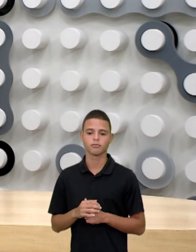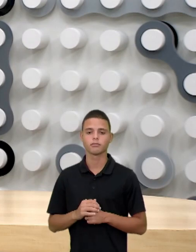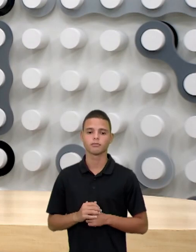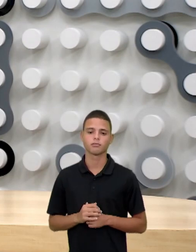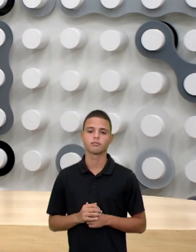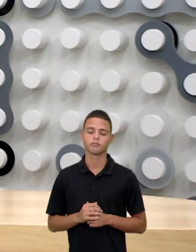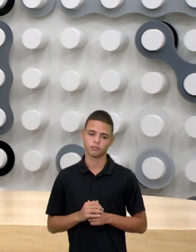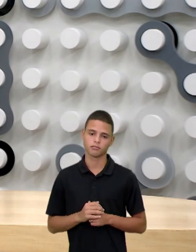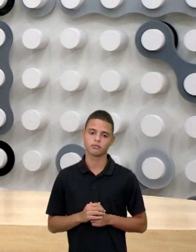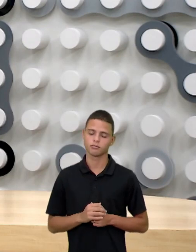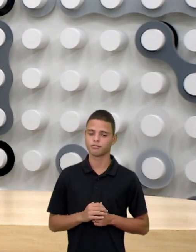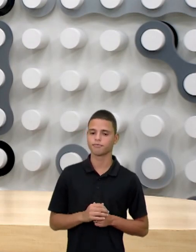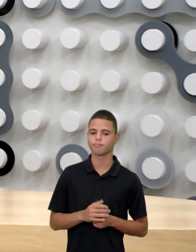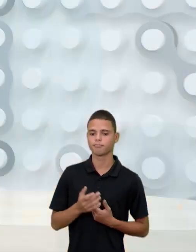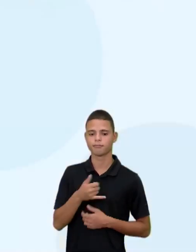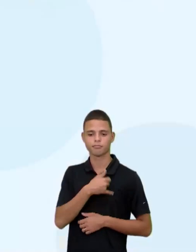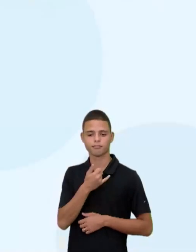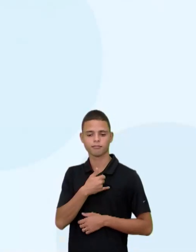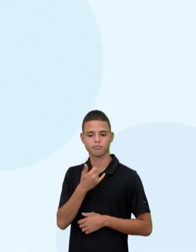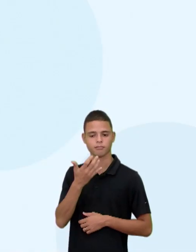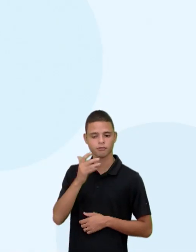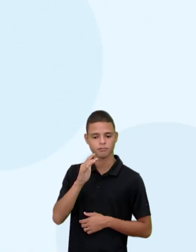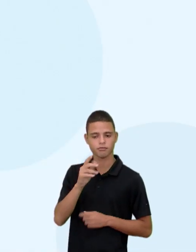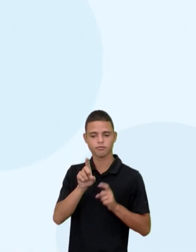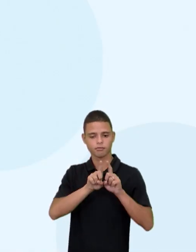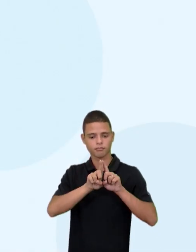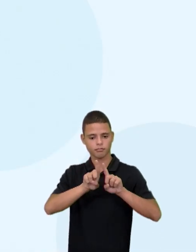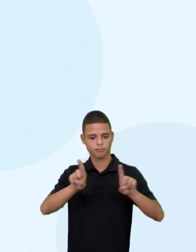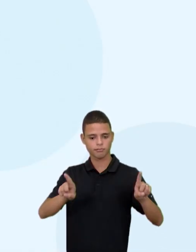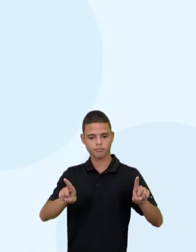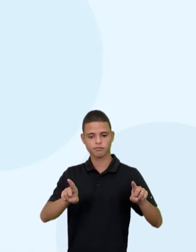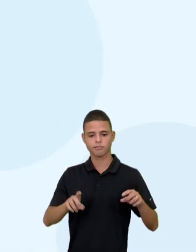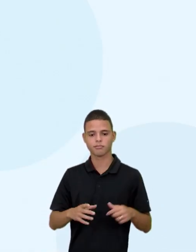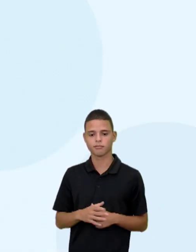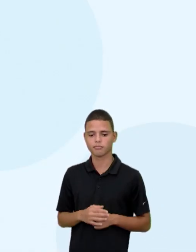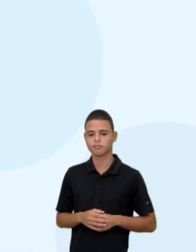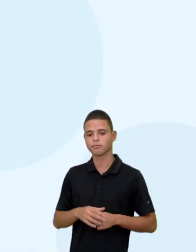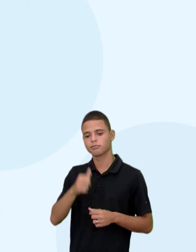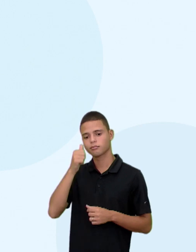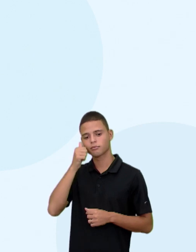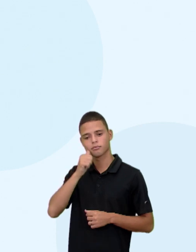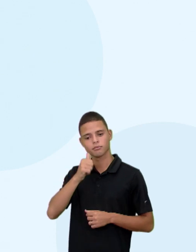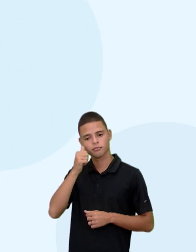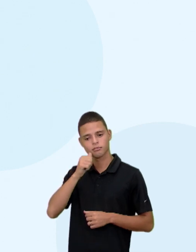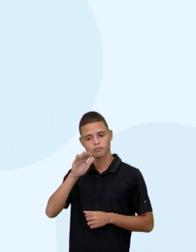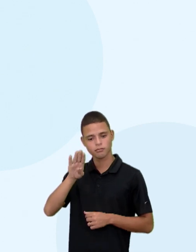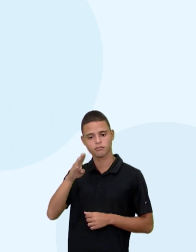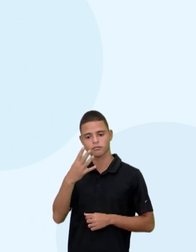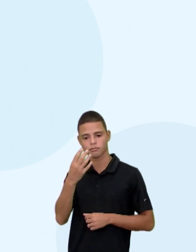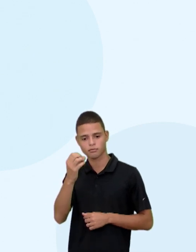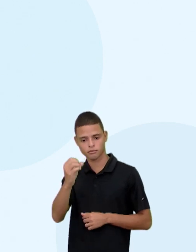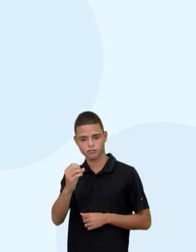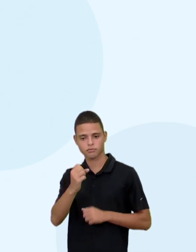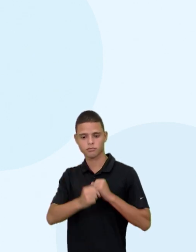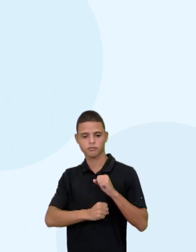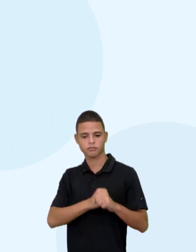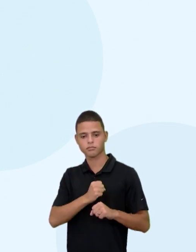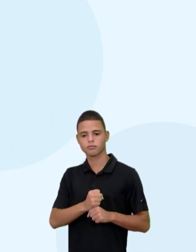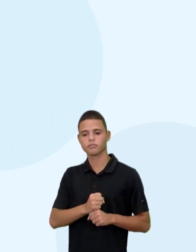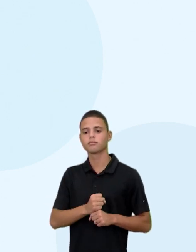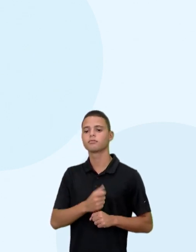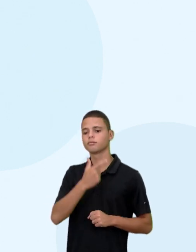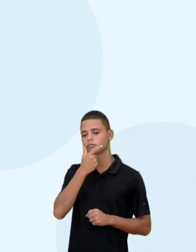idade média de cônjuges ao se divorciar, tá lá, ó. Mulher, a média de 40 anos, o homem